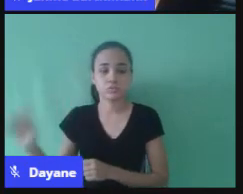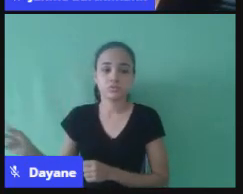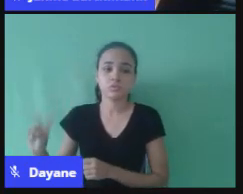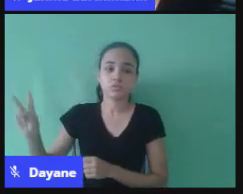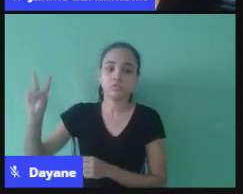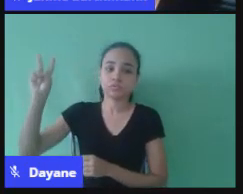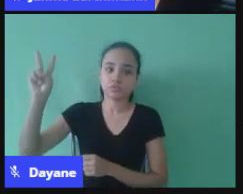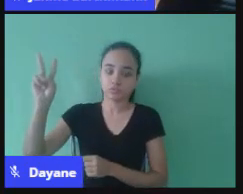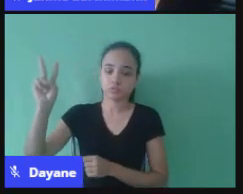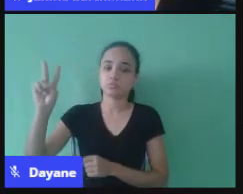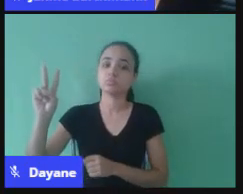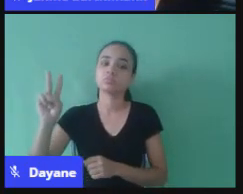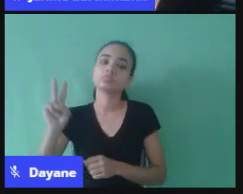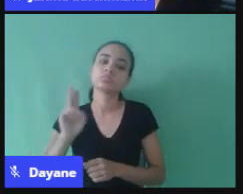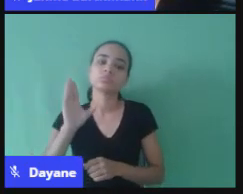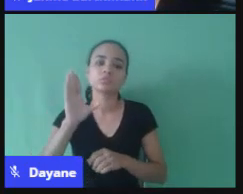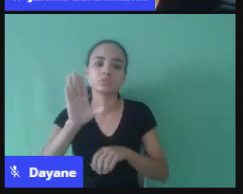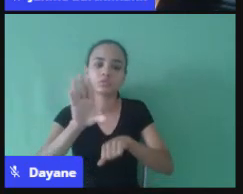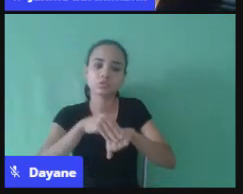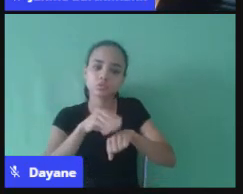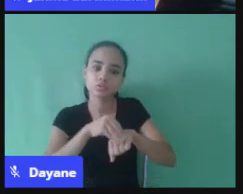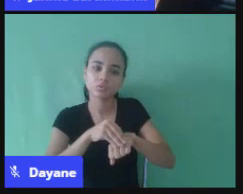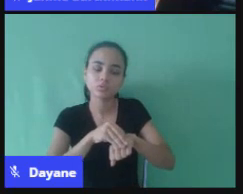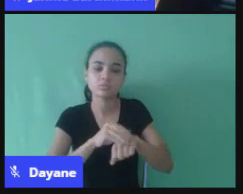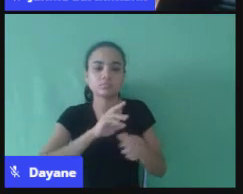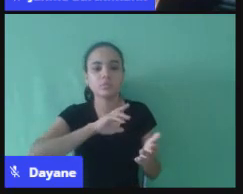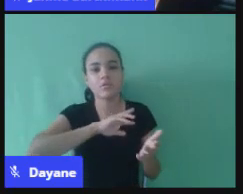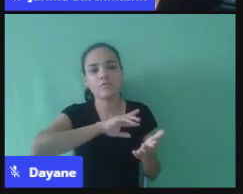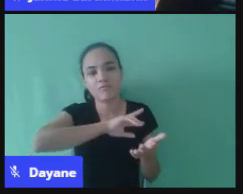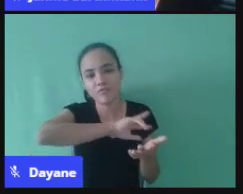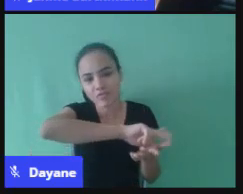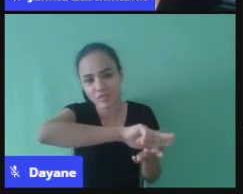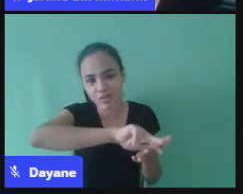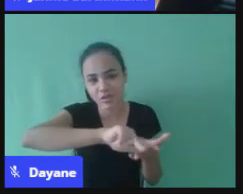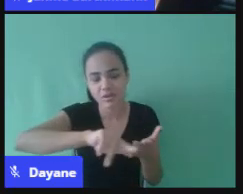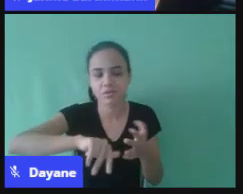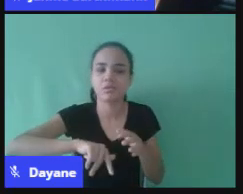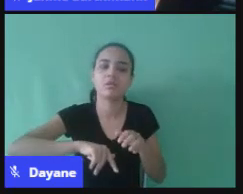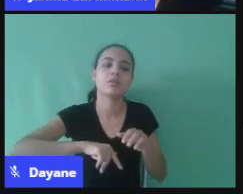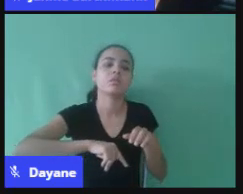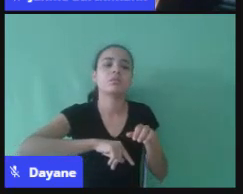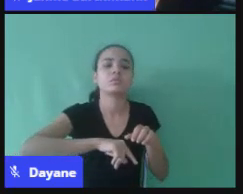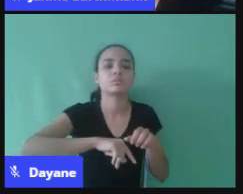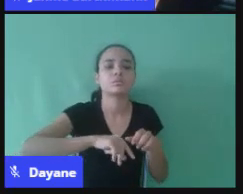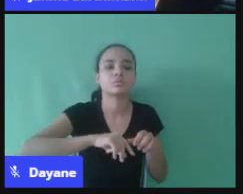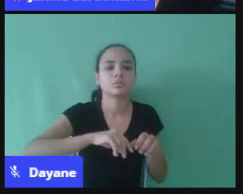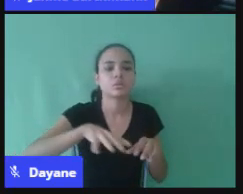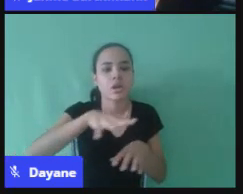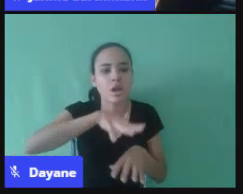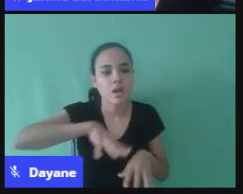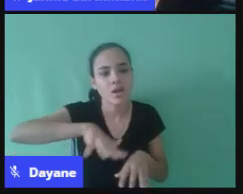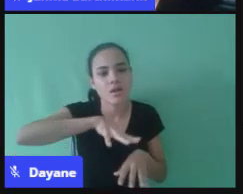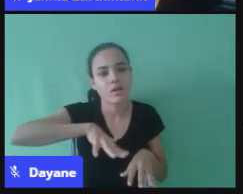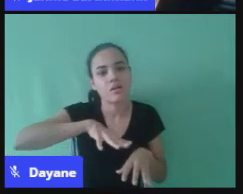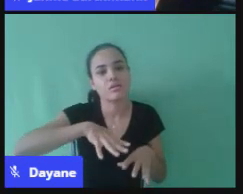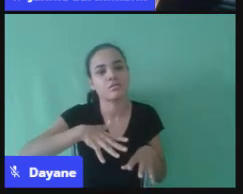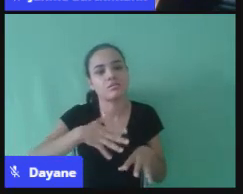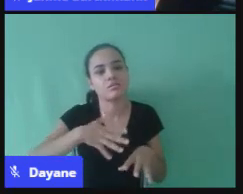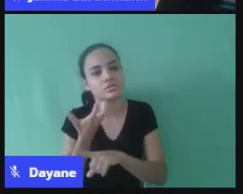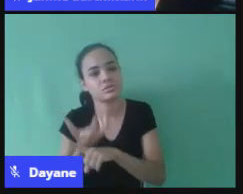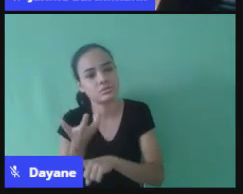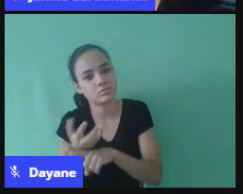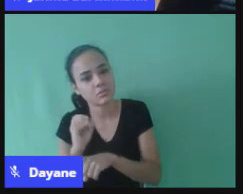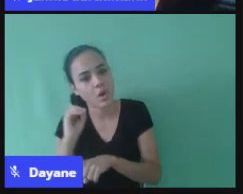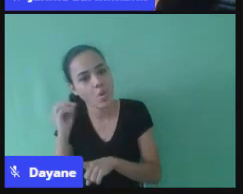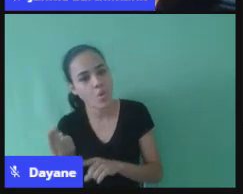de conhecimento no modelo disciplinar ou não, modelo disciplinar ou